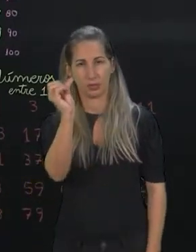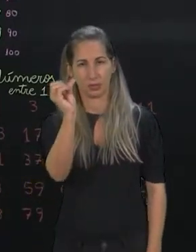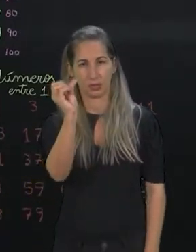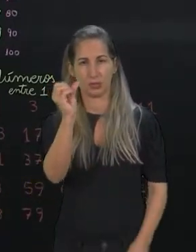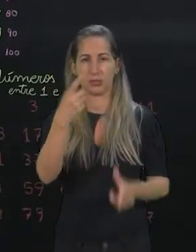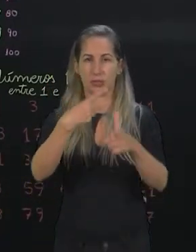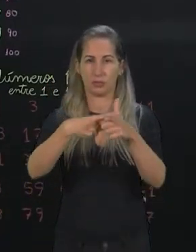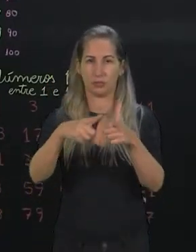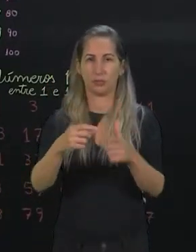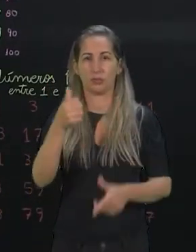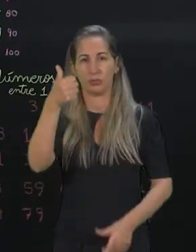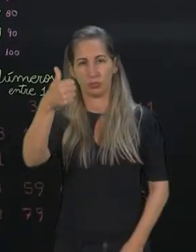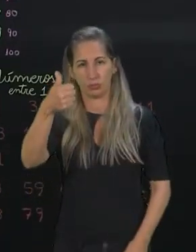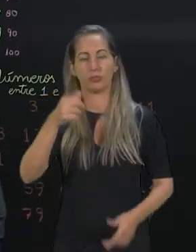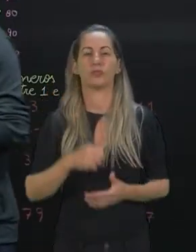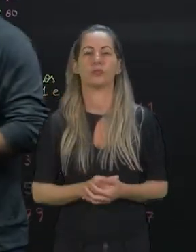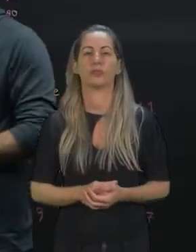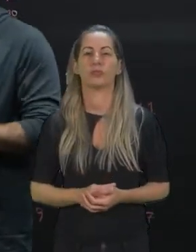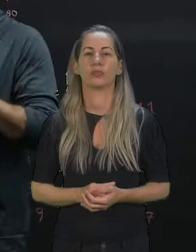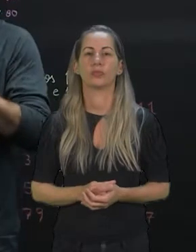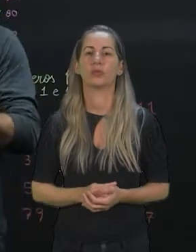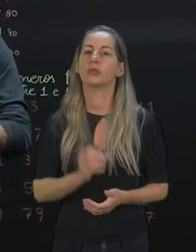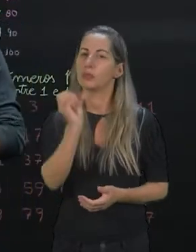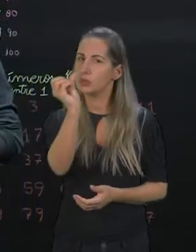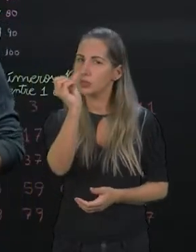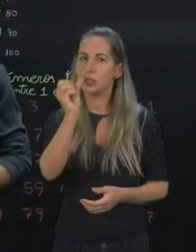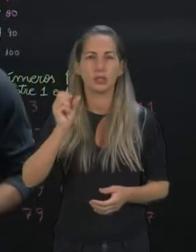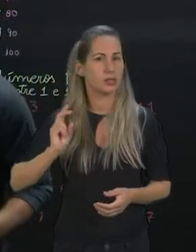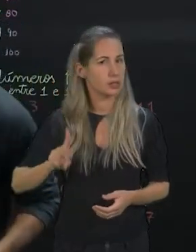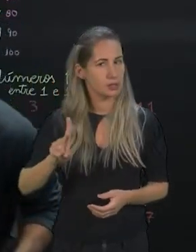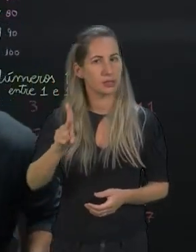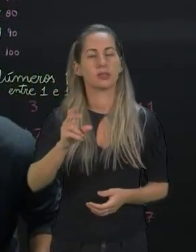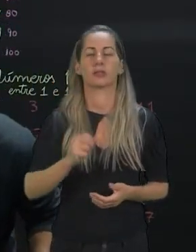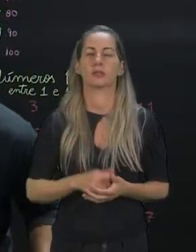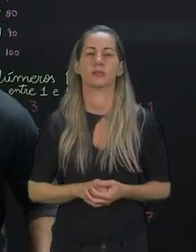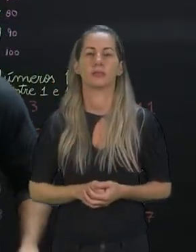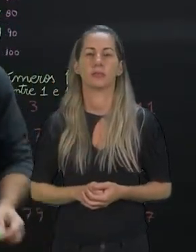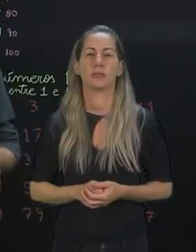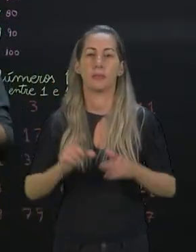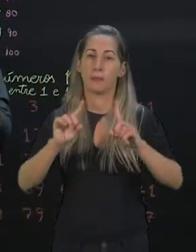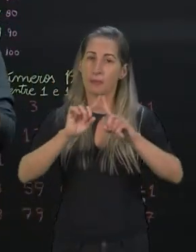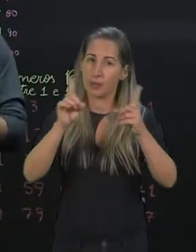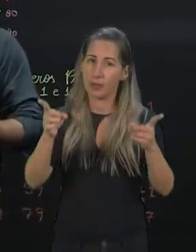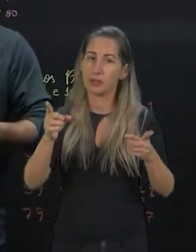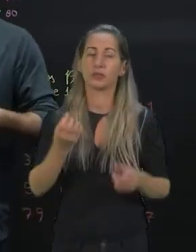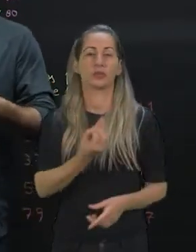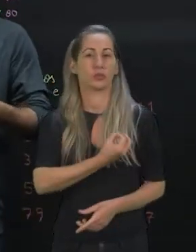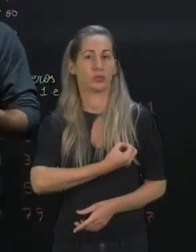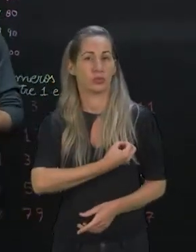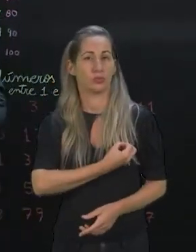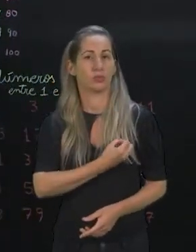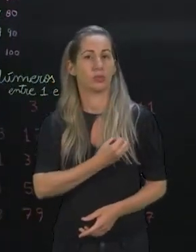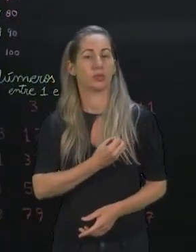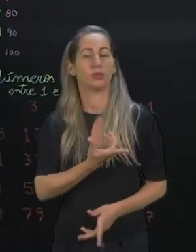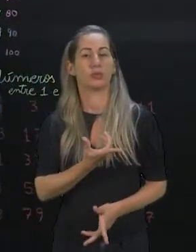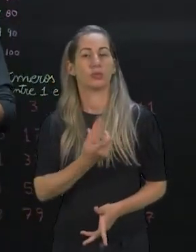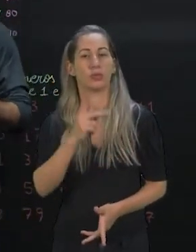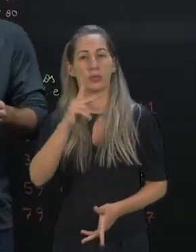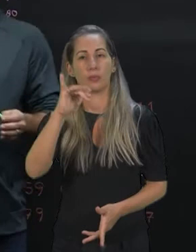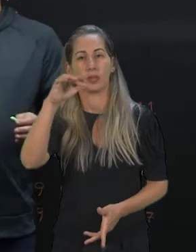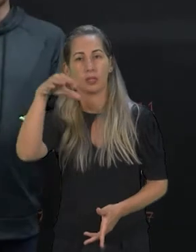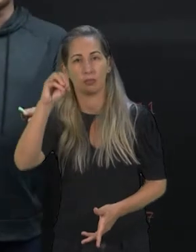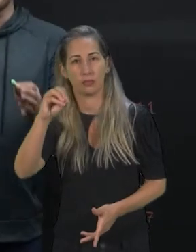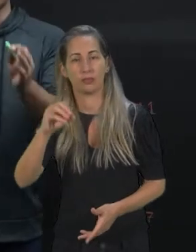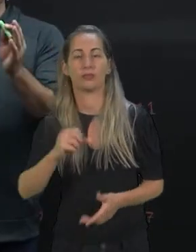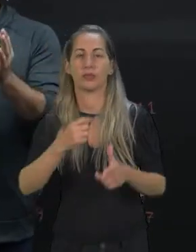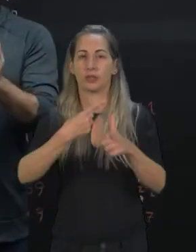é divisível por 1 e por ele mesmo. Sempre será, tá? Só que o número será primo se ele